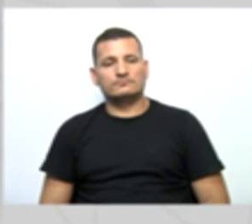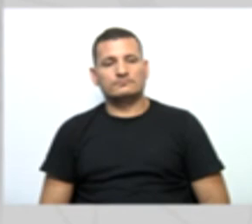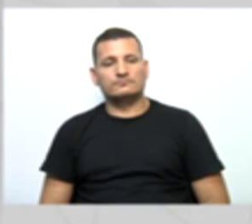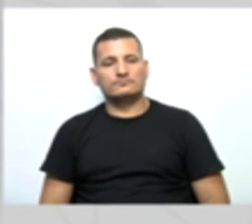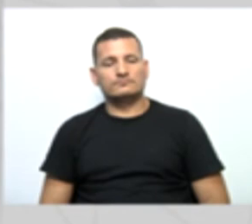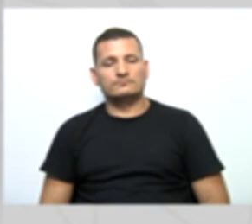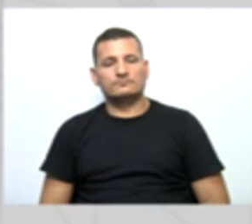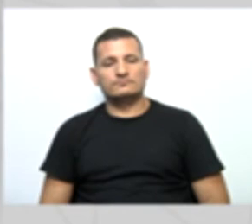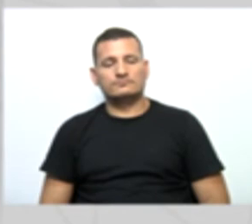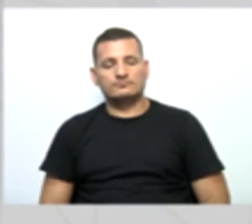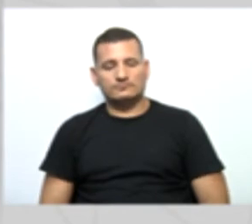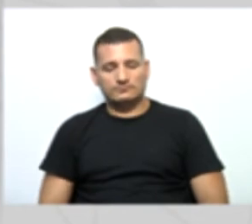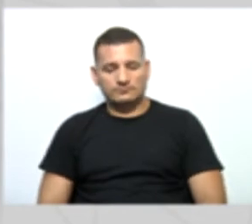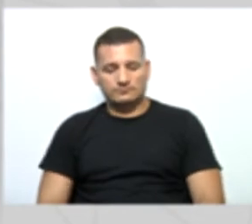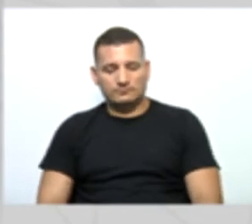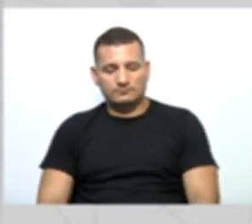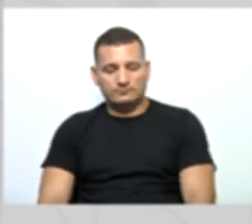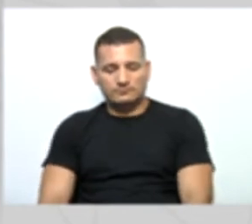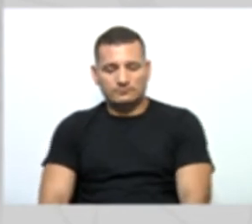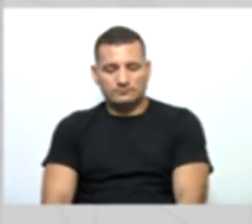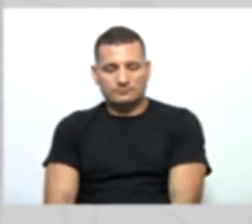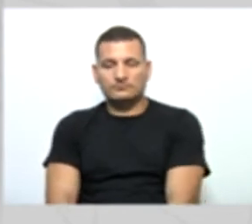Conceito